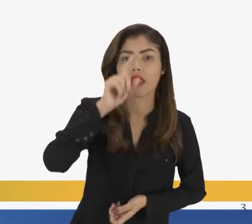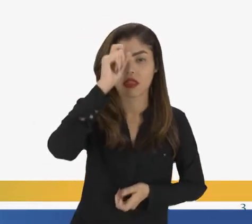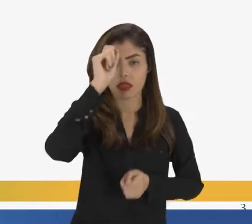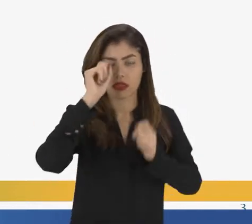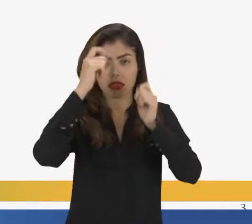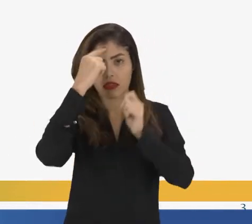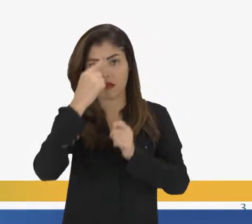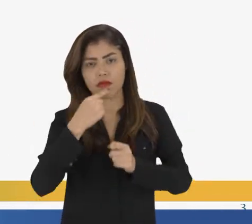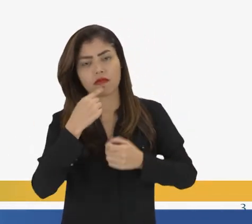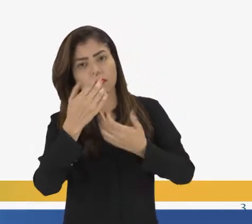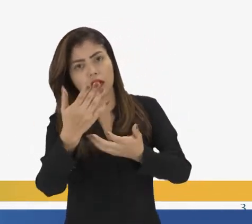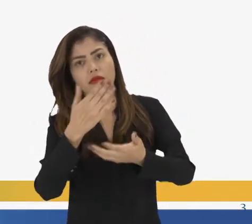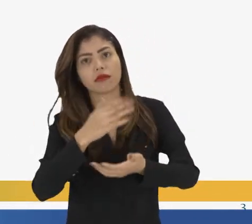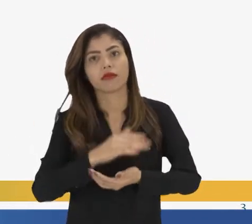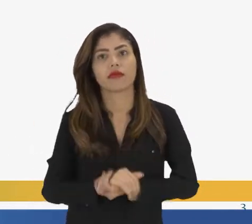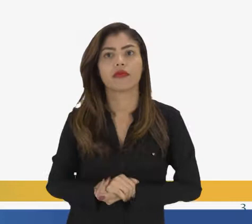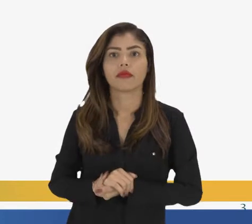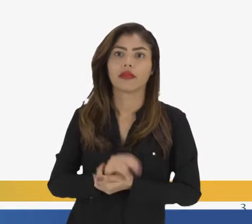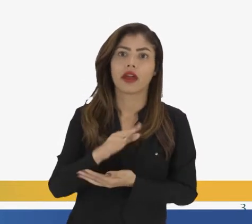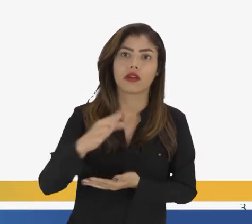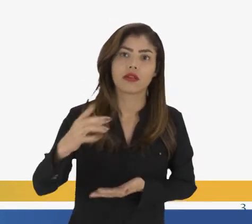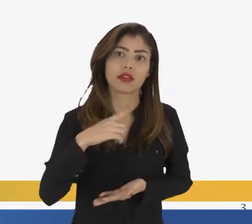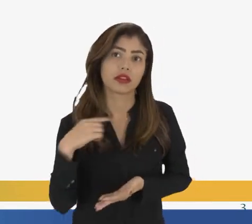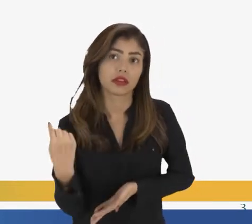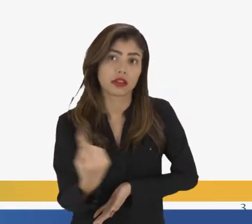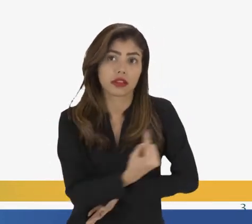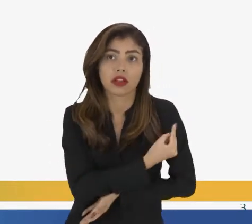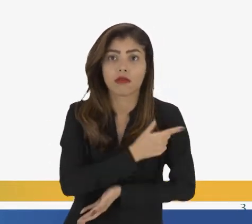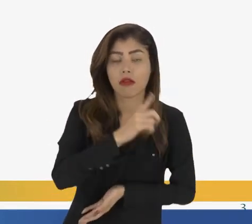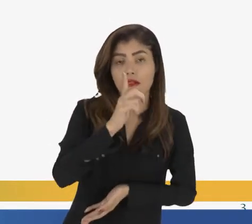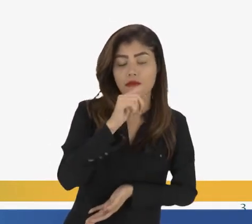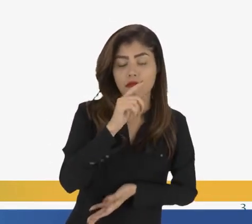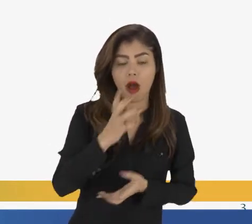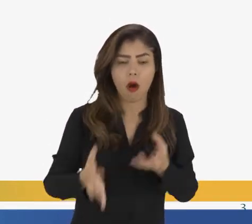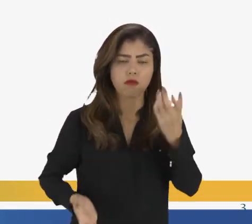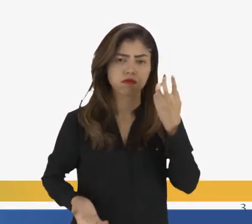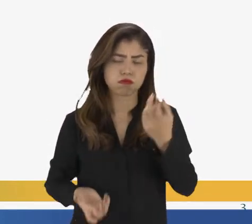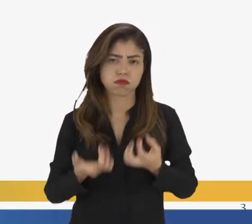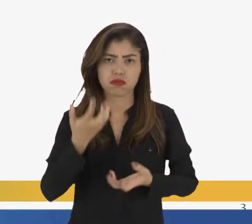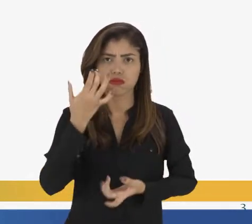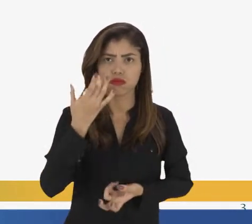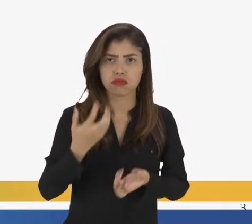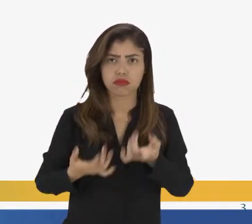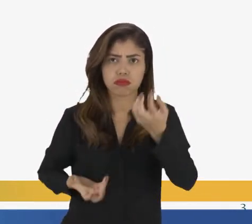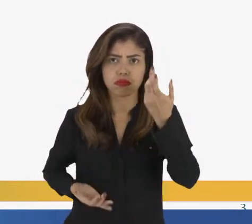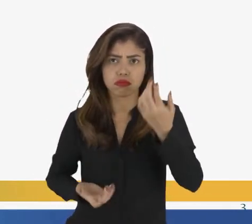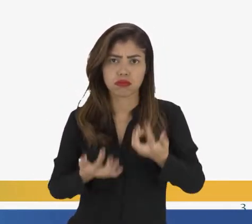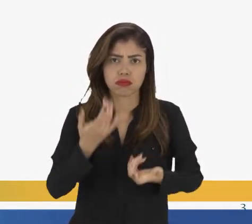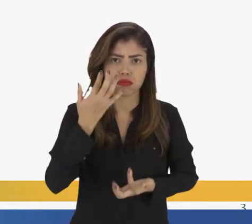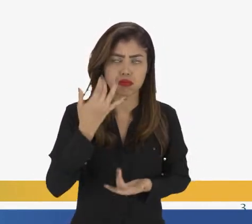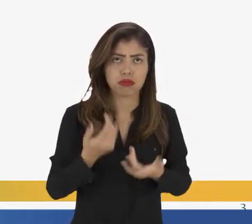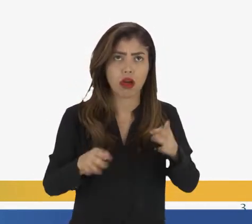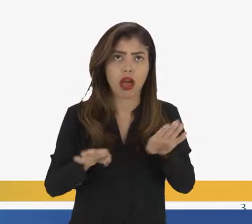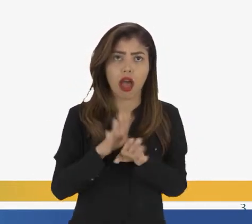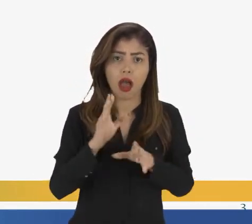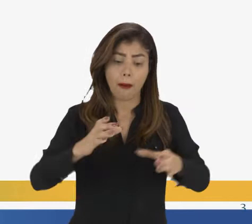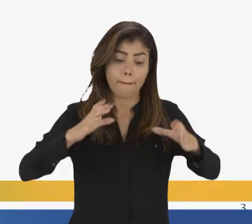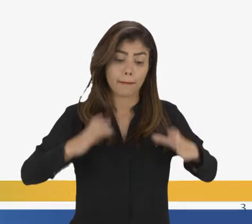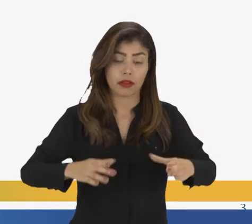aqui na imagem. Quando nós temos a água sendo aquecida, você pega lá uma panela com